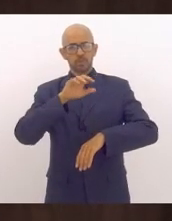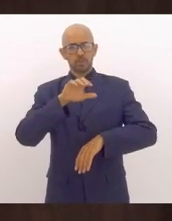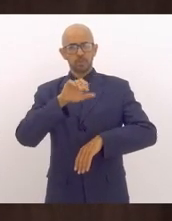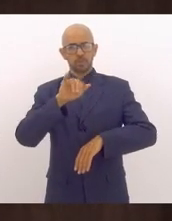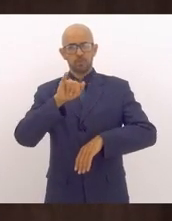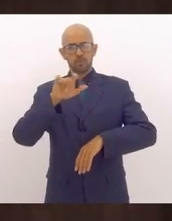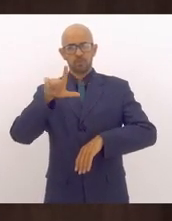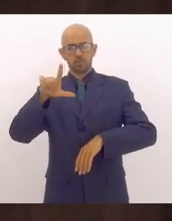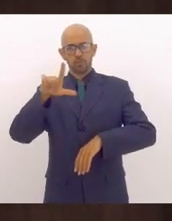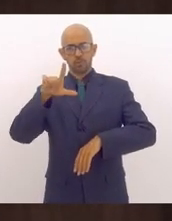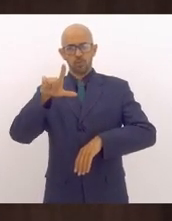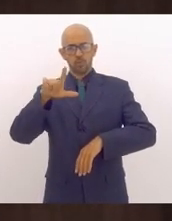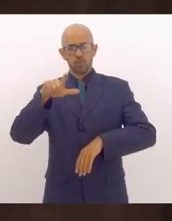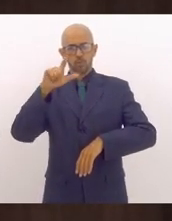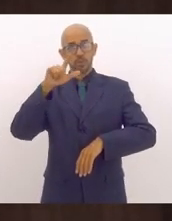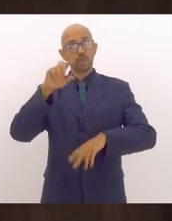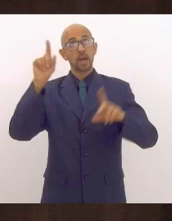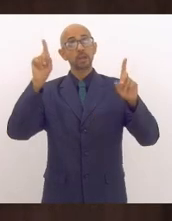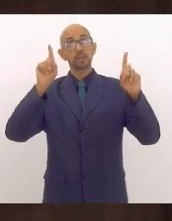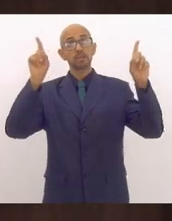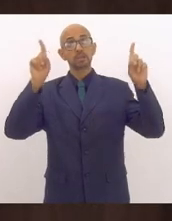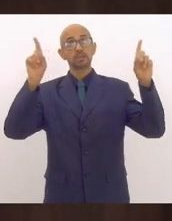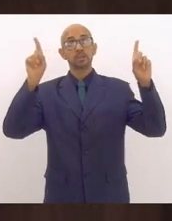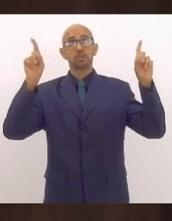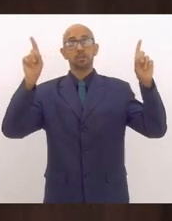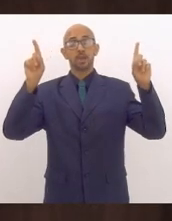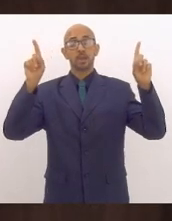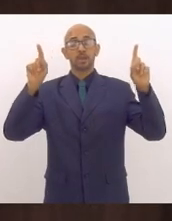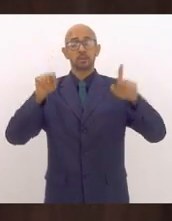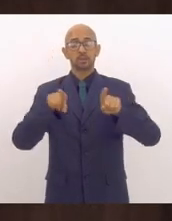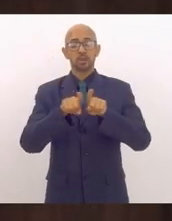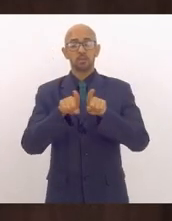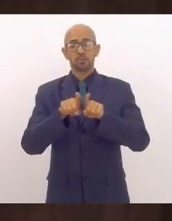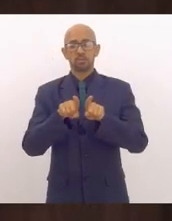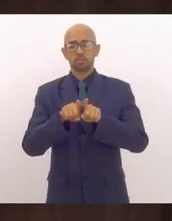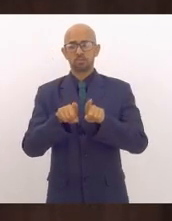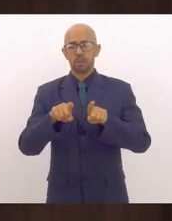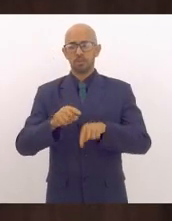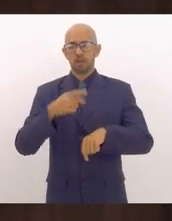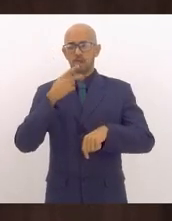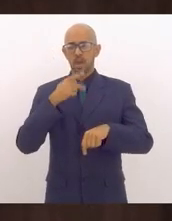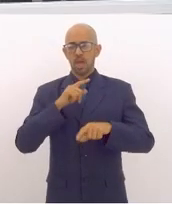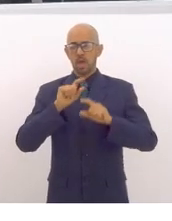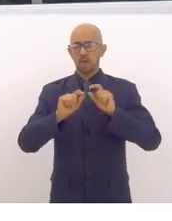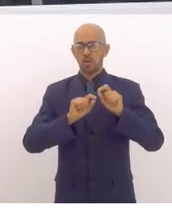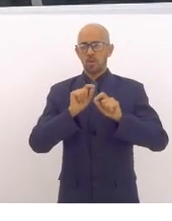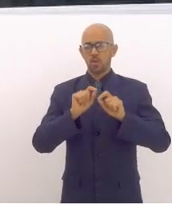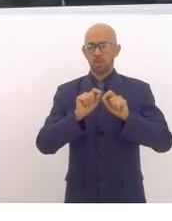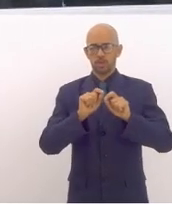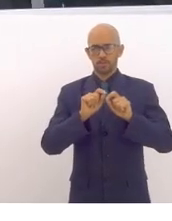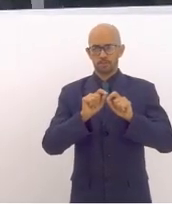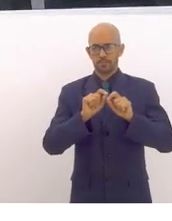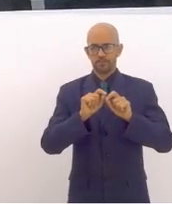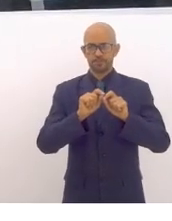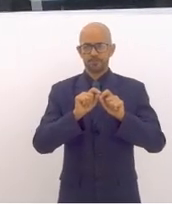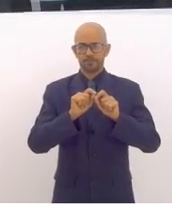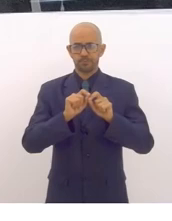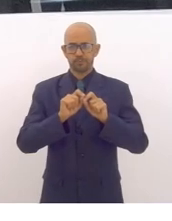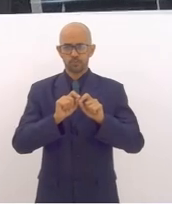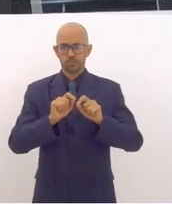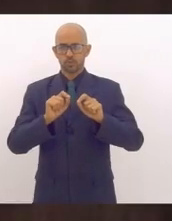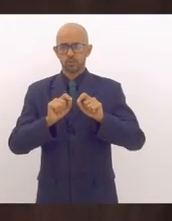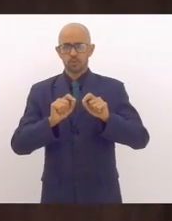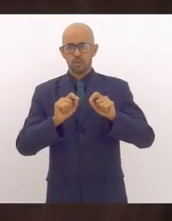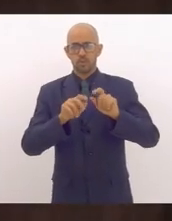que se encontra aí na nossa galeria, e apenas para esclarecer, o projeto